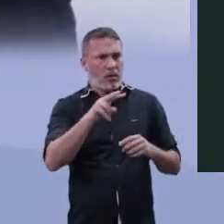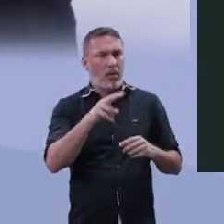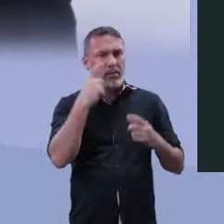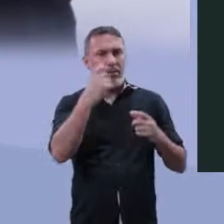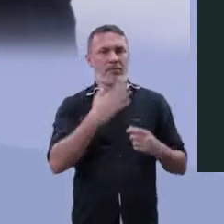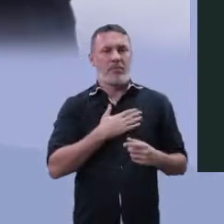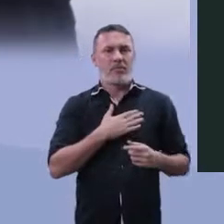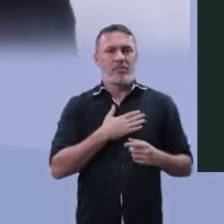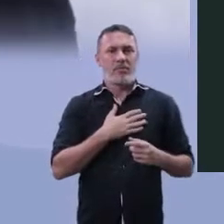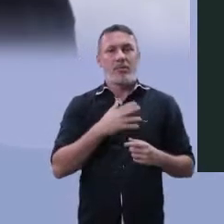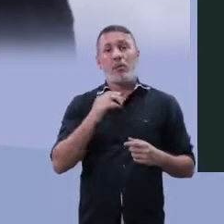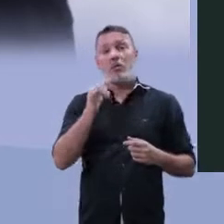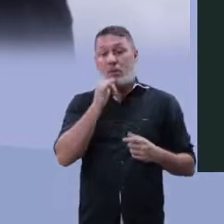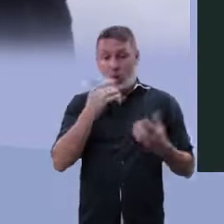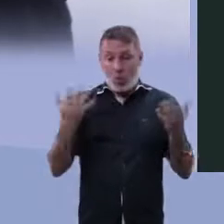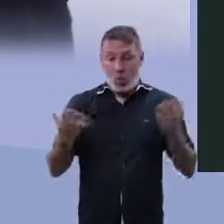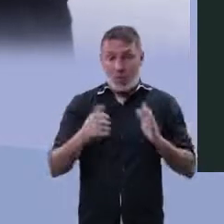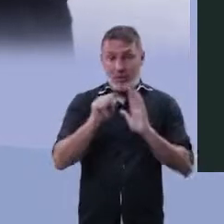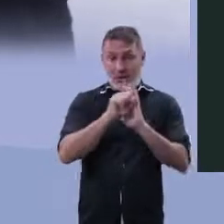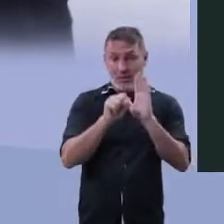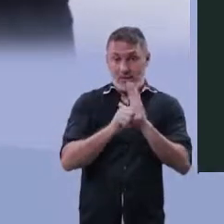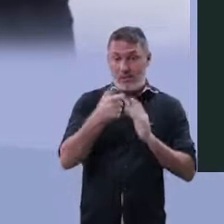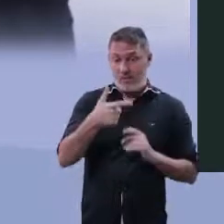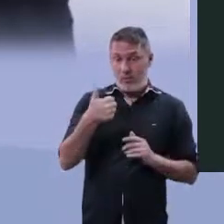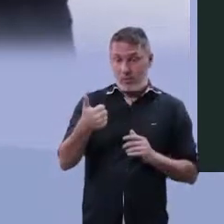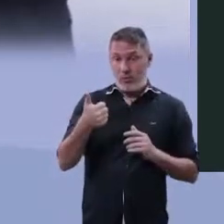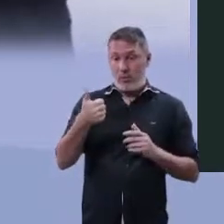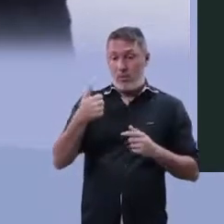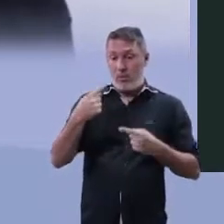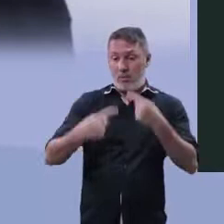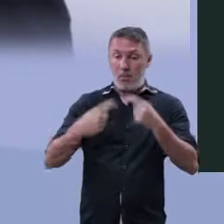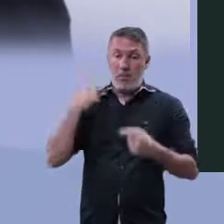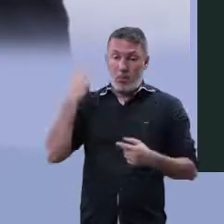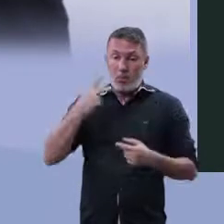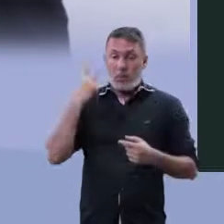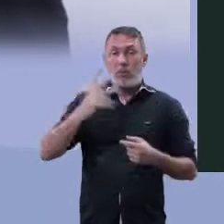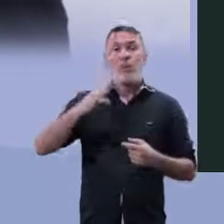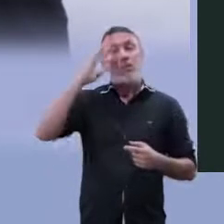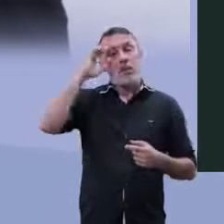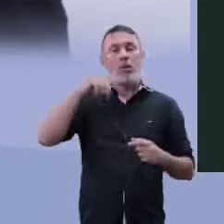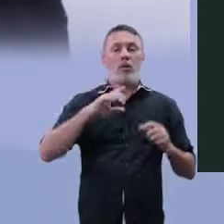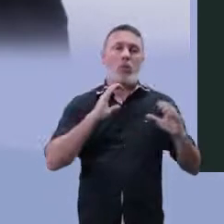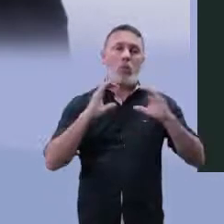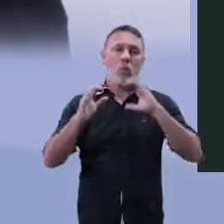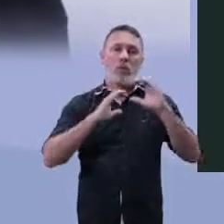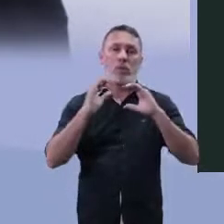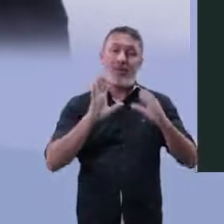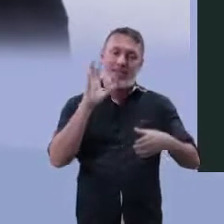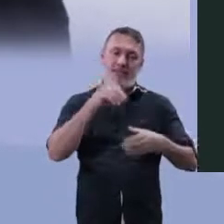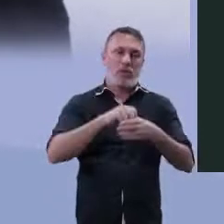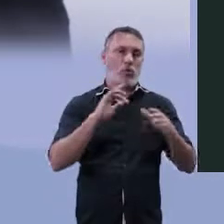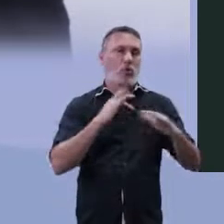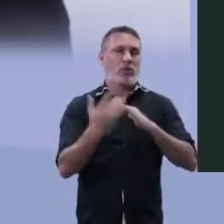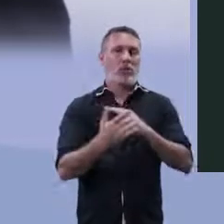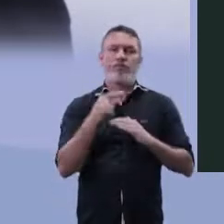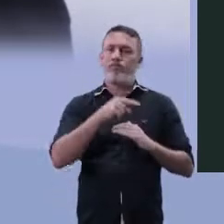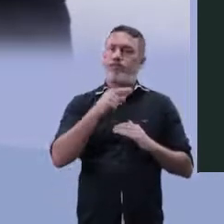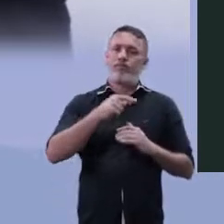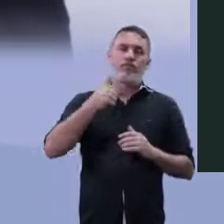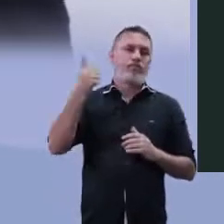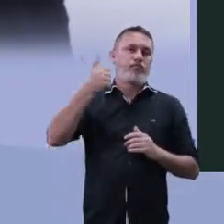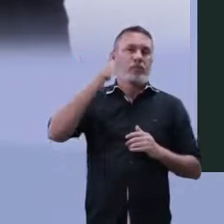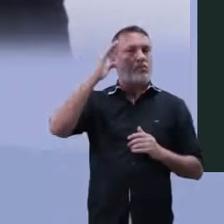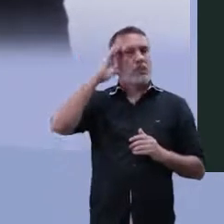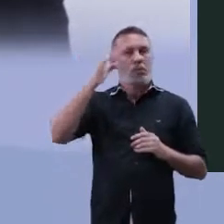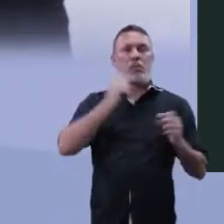nossos interesses. Né? Então, a realidade da política no século XXI é uma política dominada pelas publicações nas